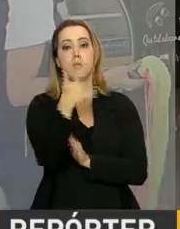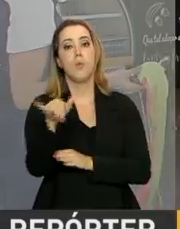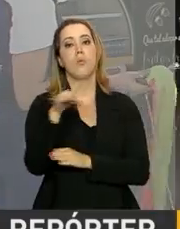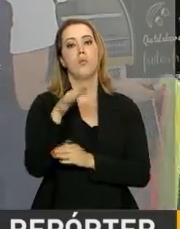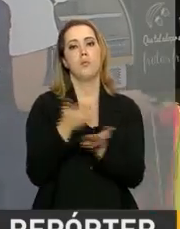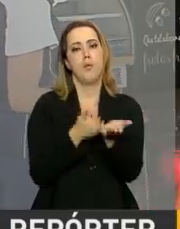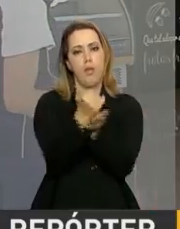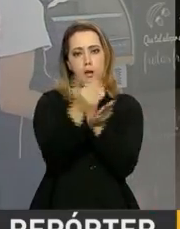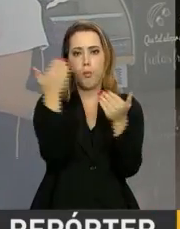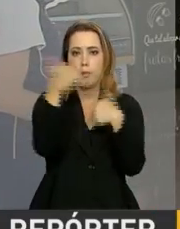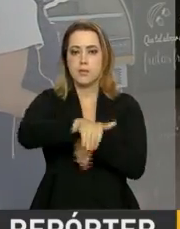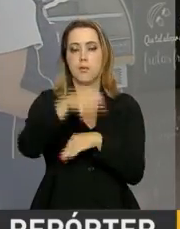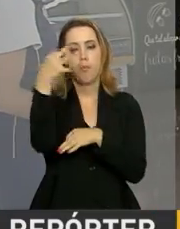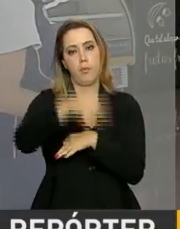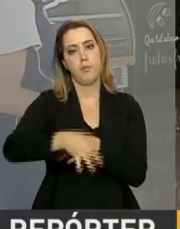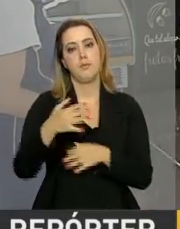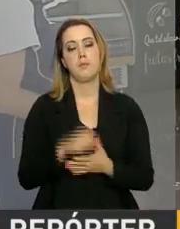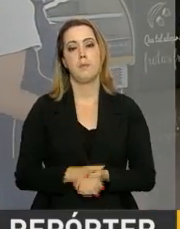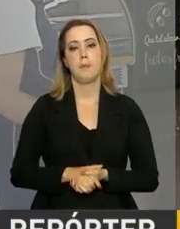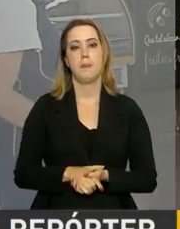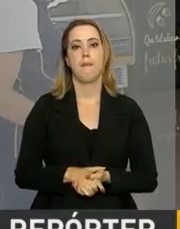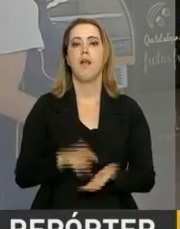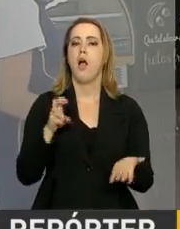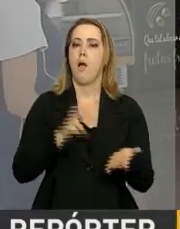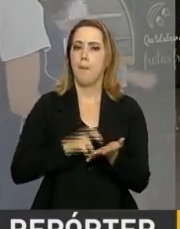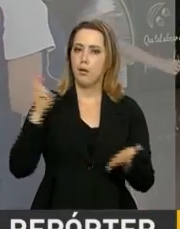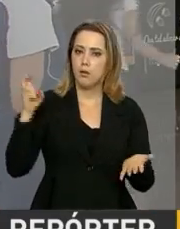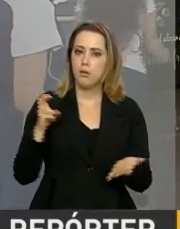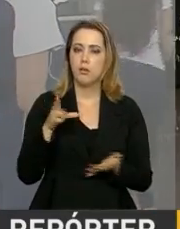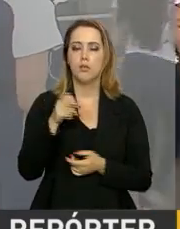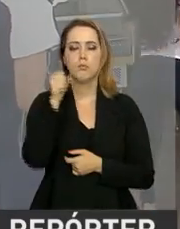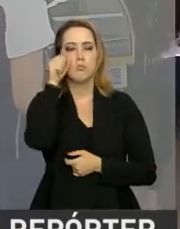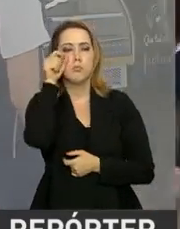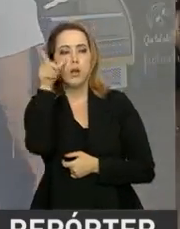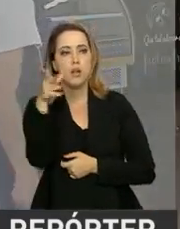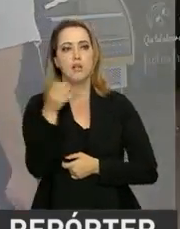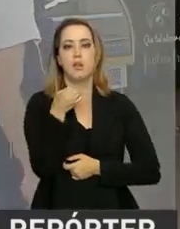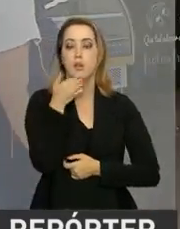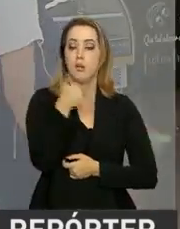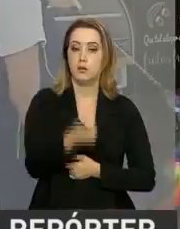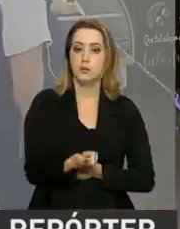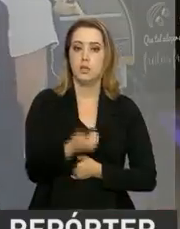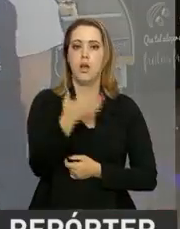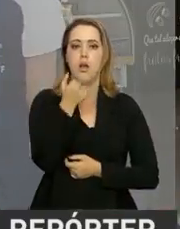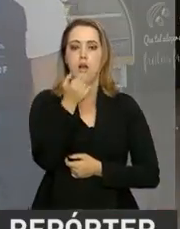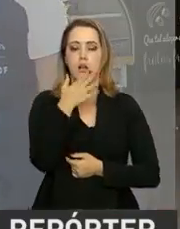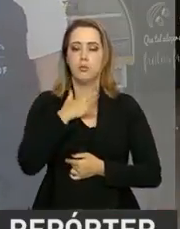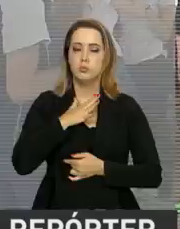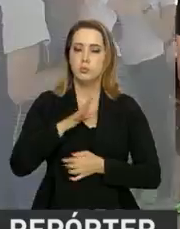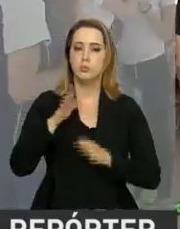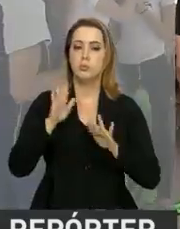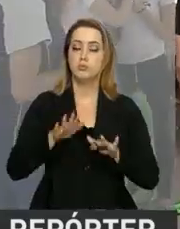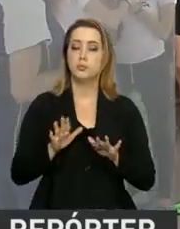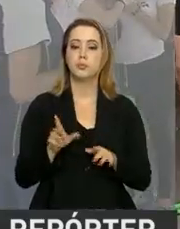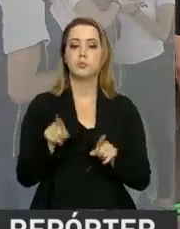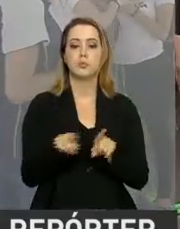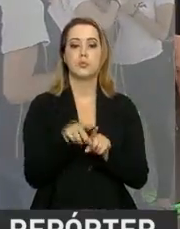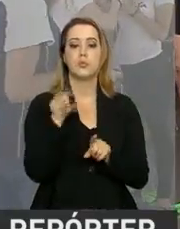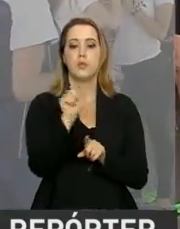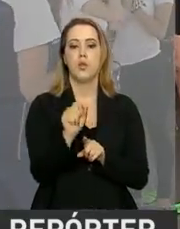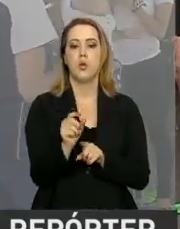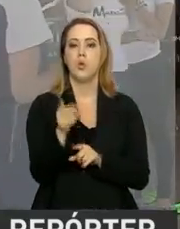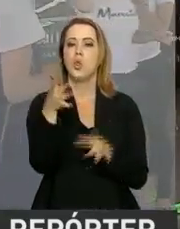noite de sono a mãe acorda bem tomar um bom café da manhã o almoço senão comida muito pesada não deixar um